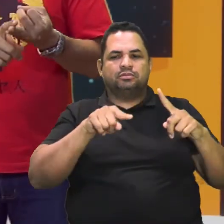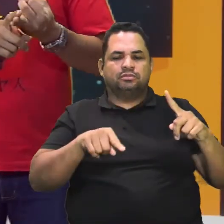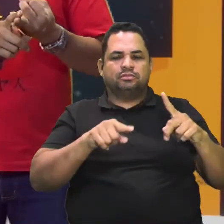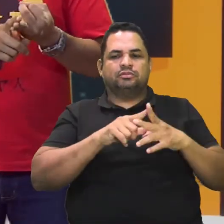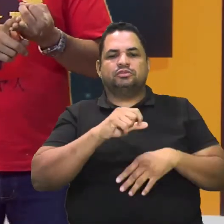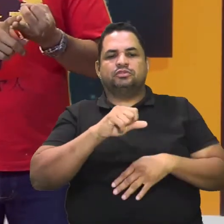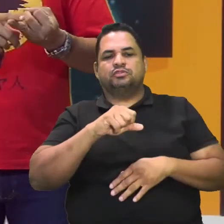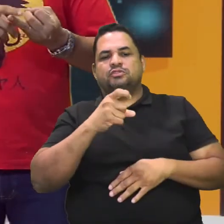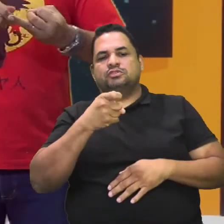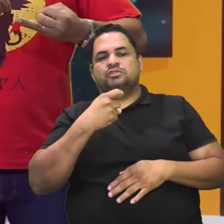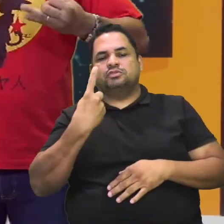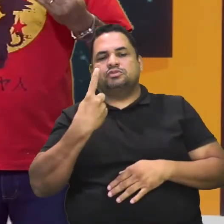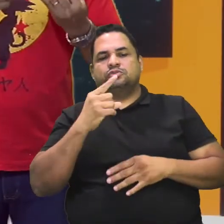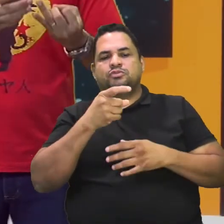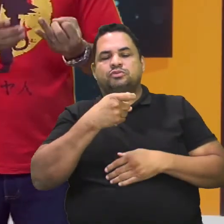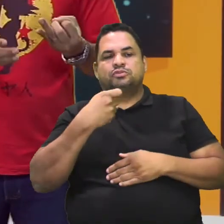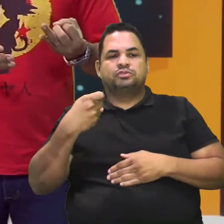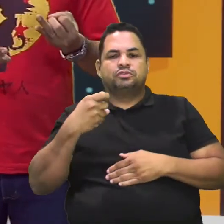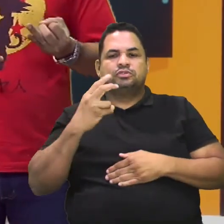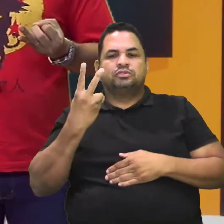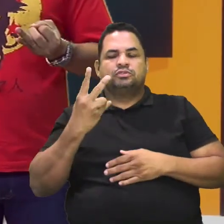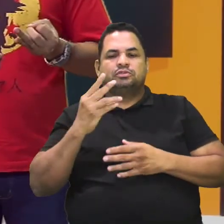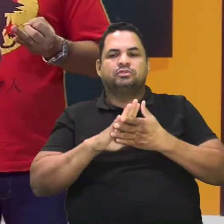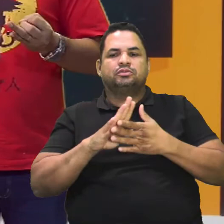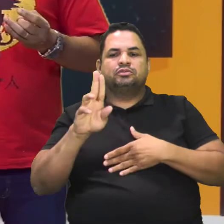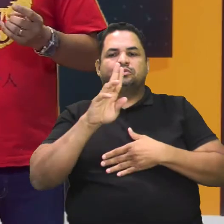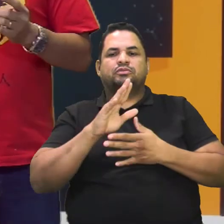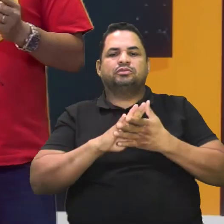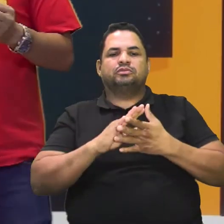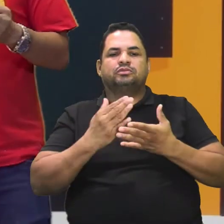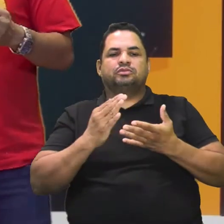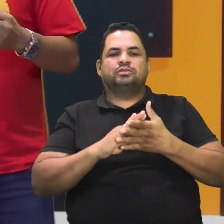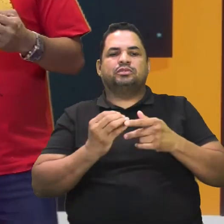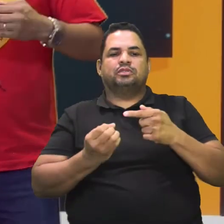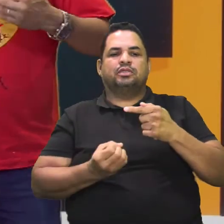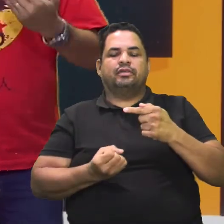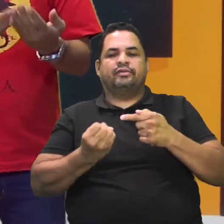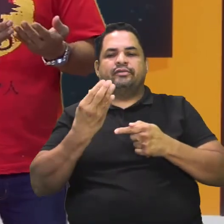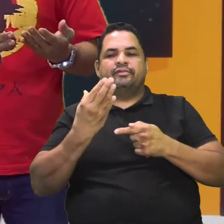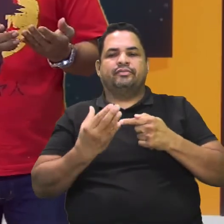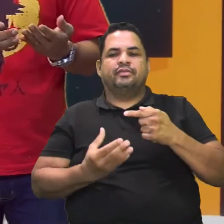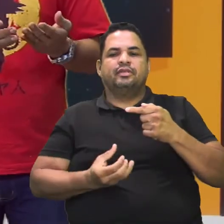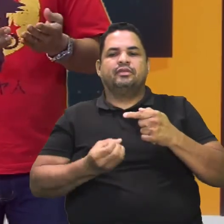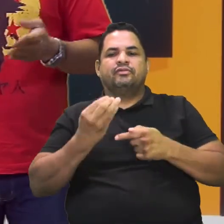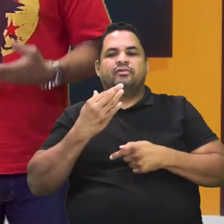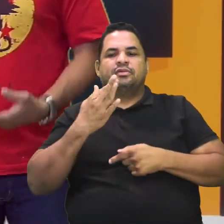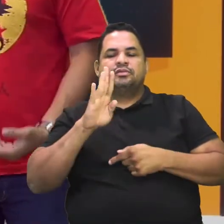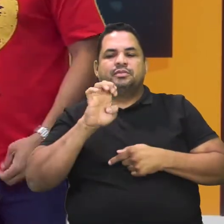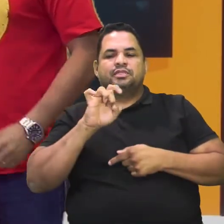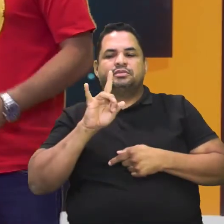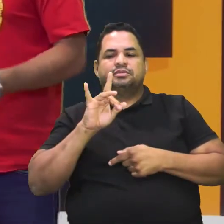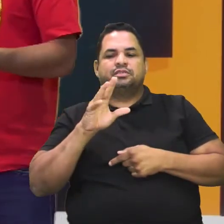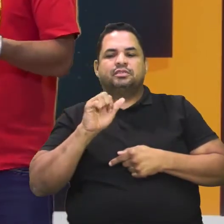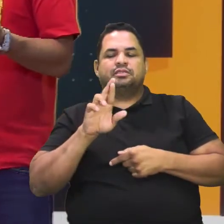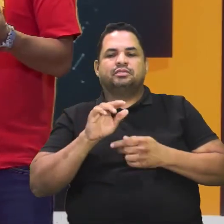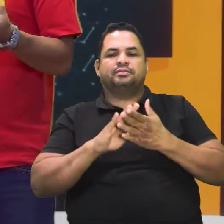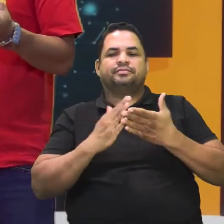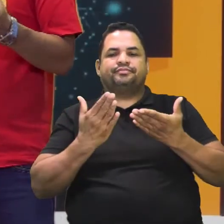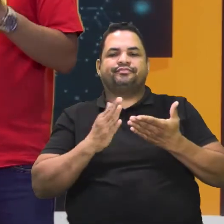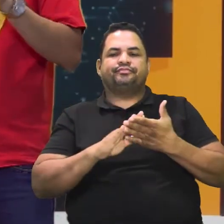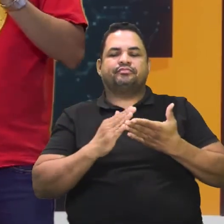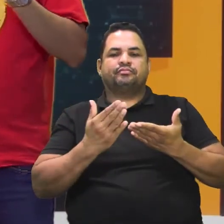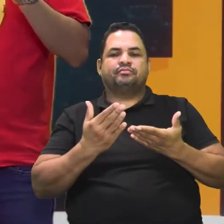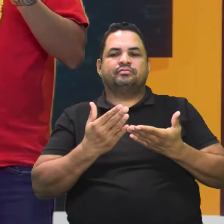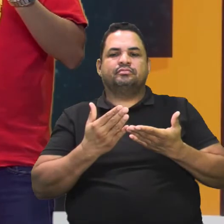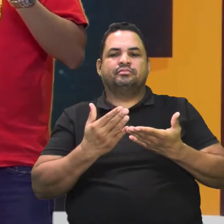o x1, x2, através da fórmula de Bhaskara. Eu tenho que saber quem são os vértices. Se ele me dá uma questão de